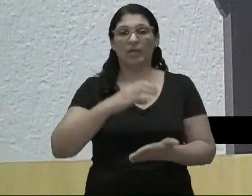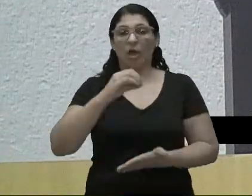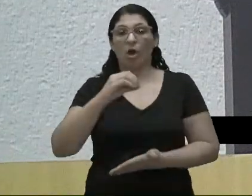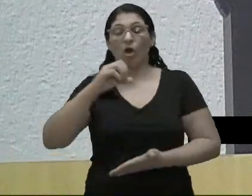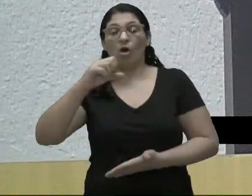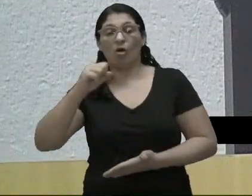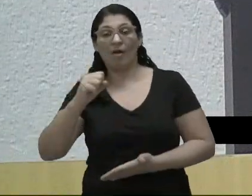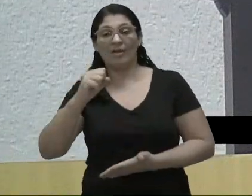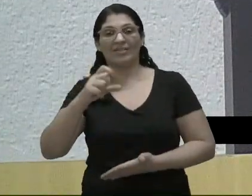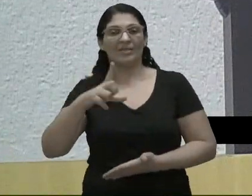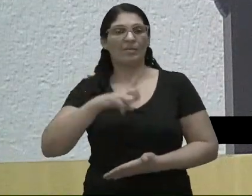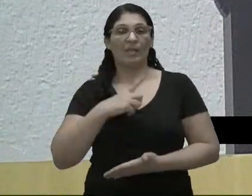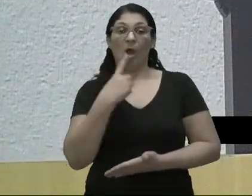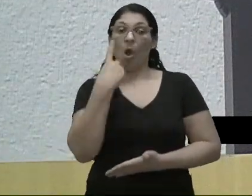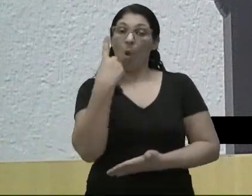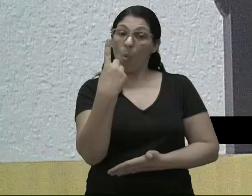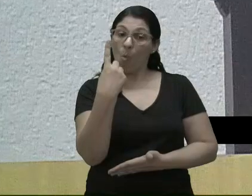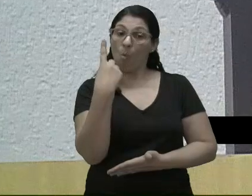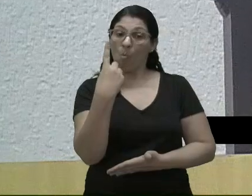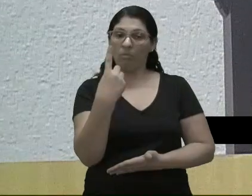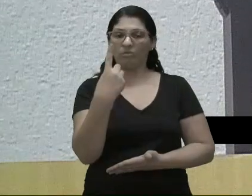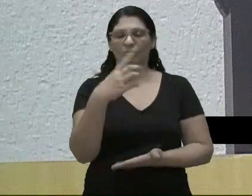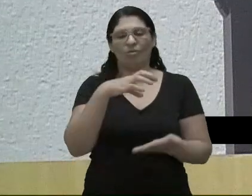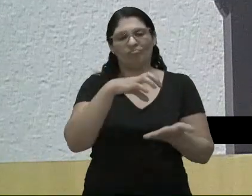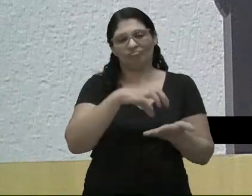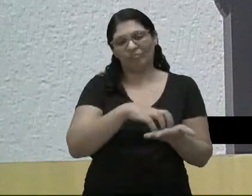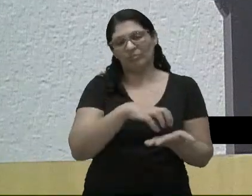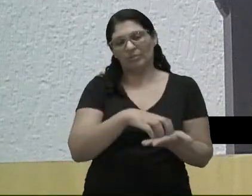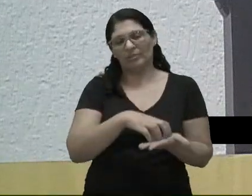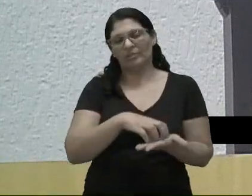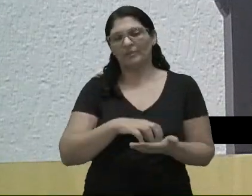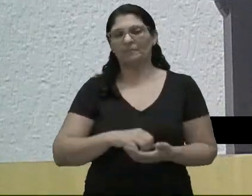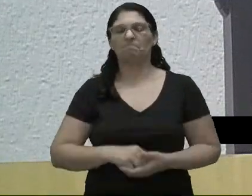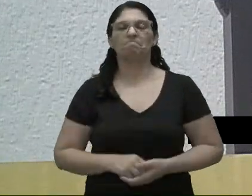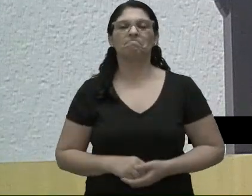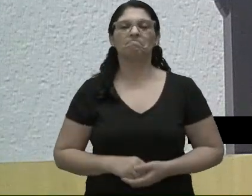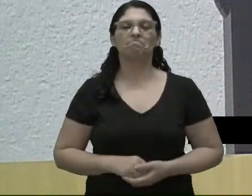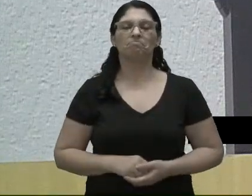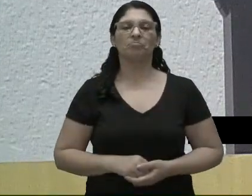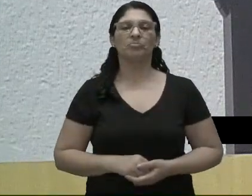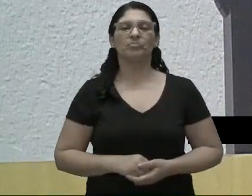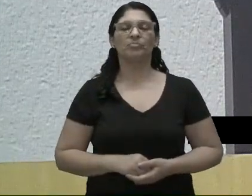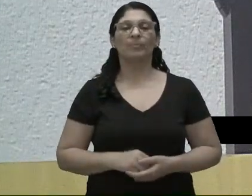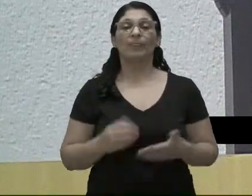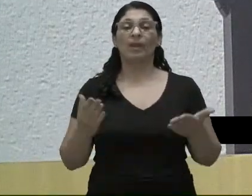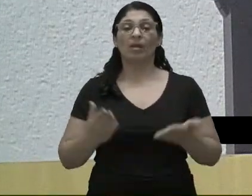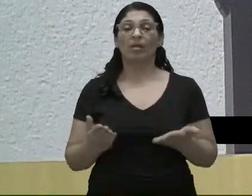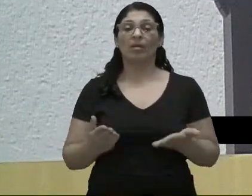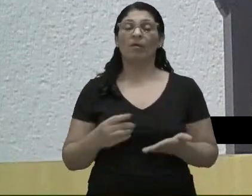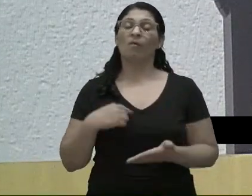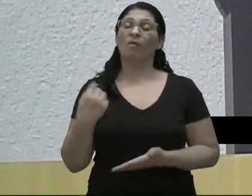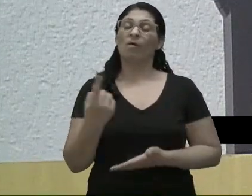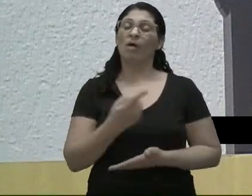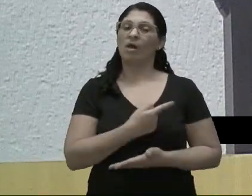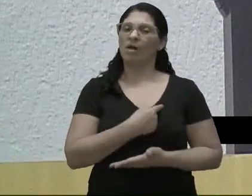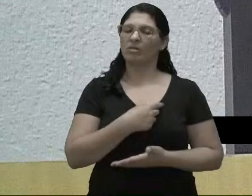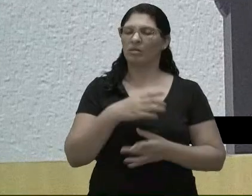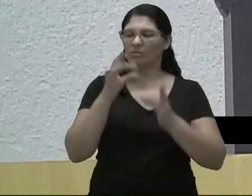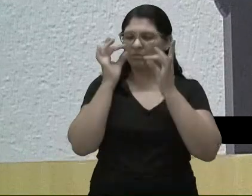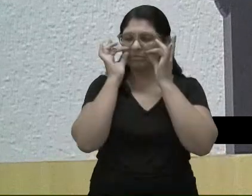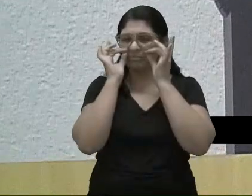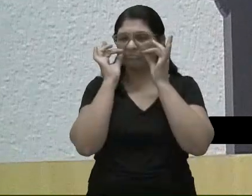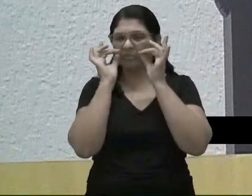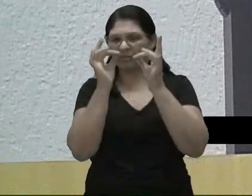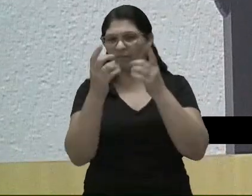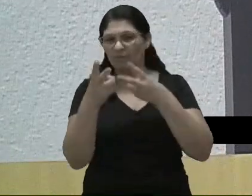pudesse ter uma só na unidade. E aí, quando a gente começa a observar aqui, né,